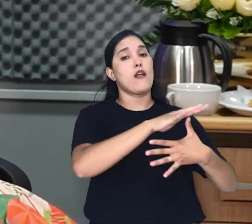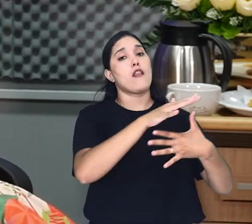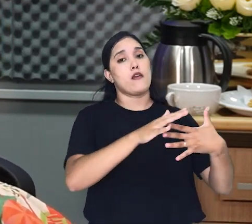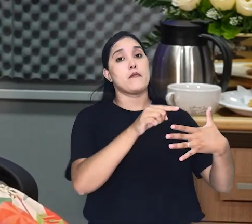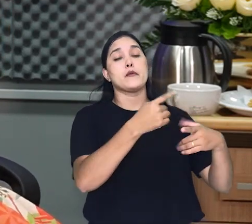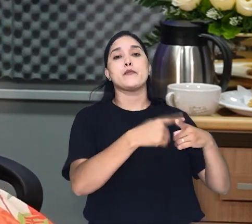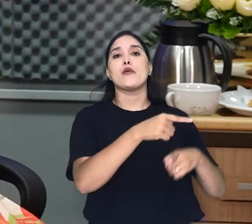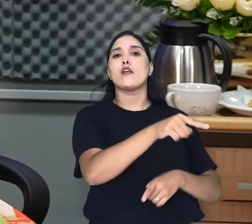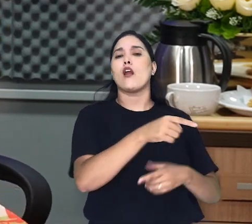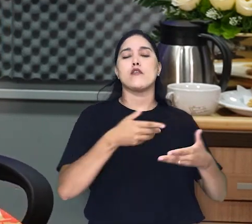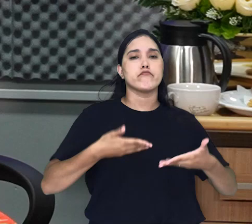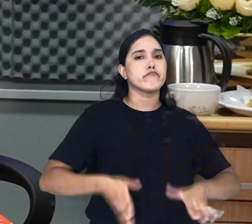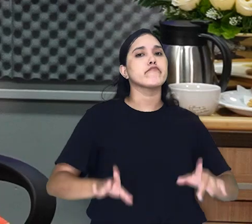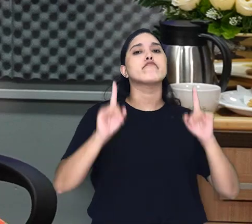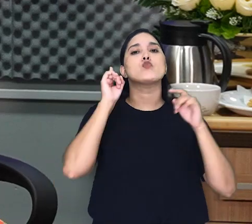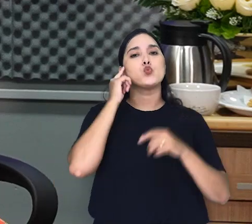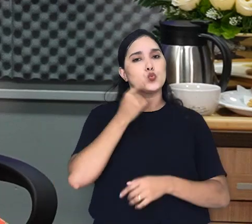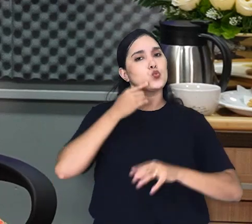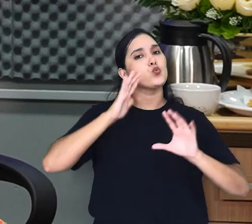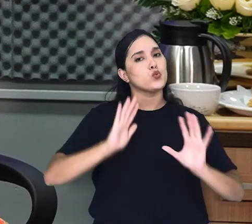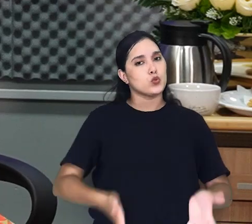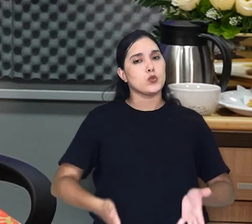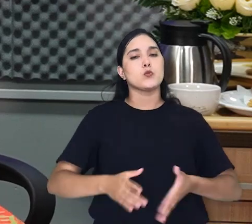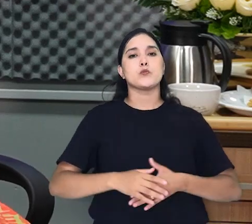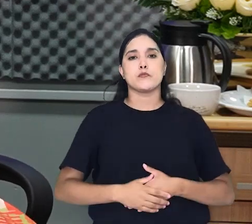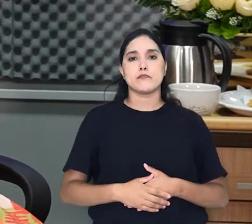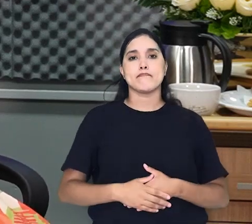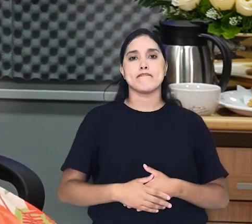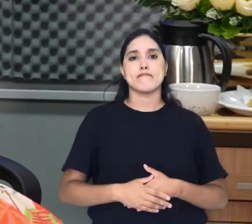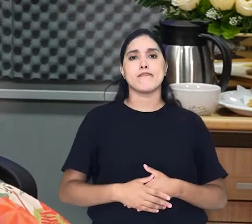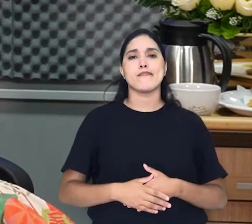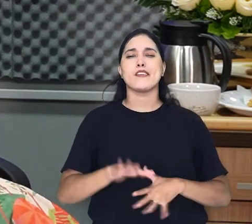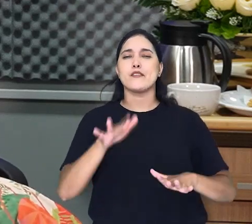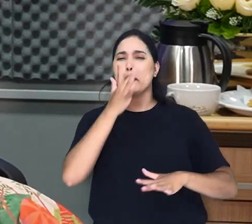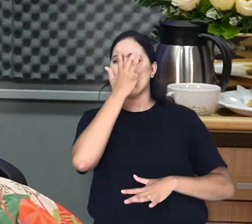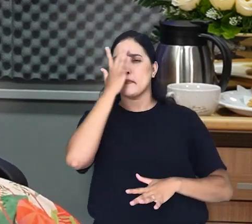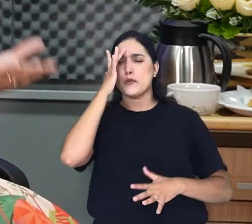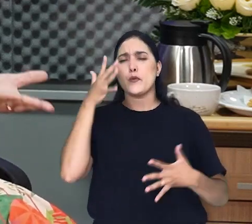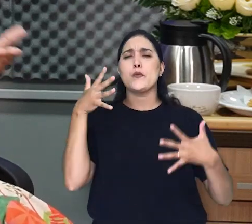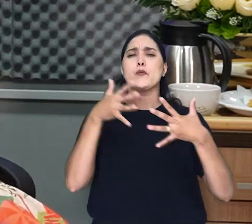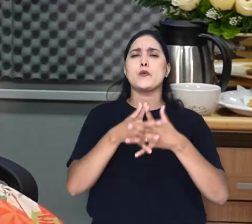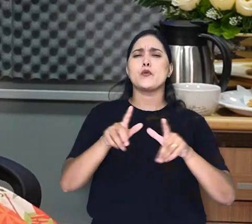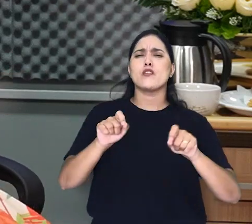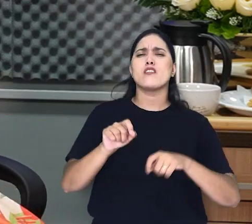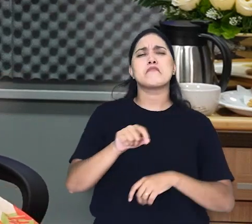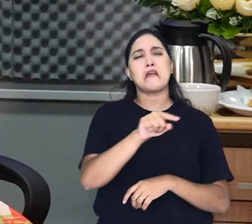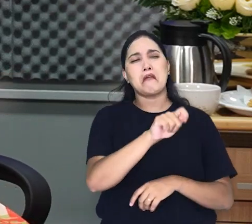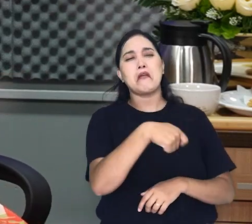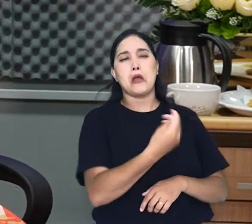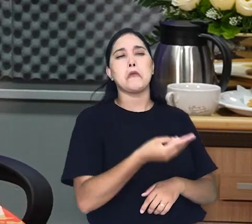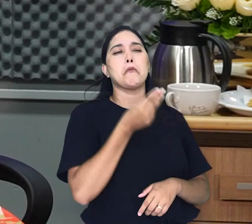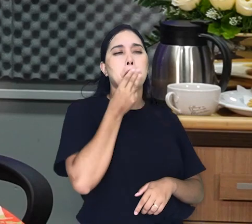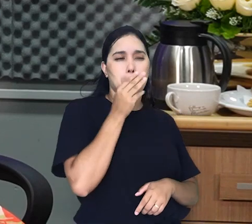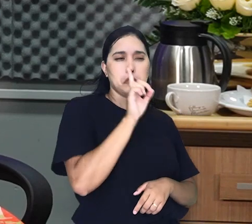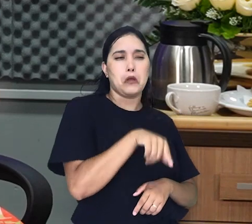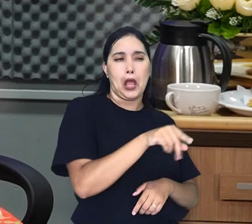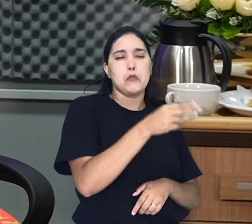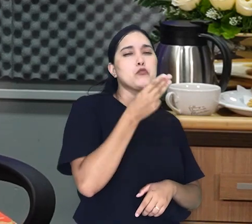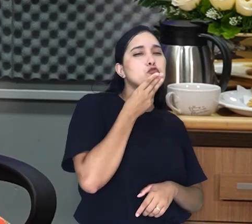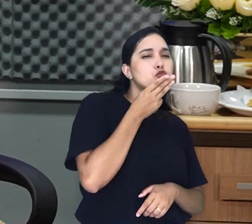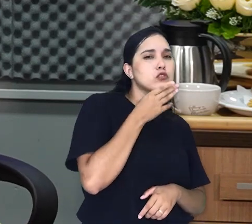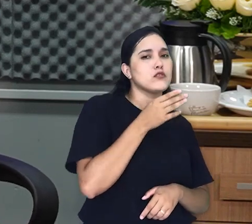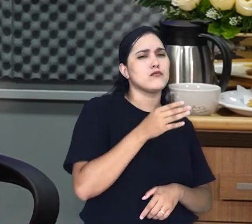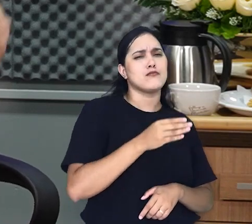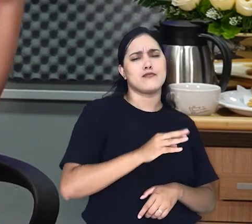surdo oralizado e ele vai fazer a leitura labial. Eu conheço, tem uma colega minha que ela perdeu com 15 anos, mas ela continua